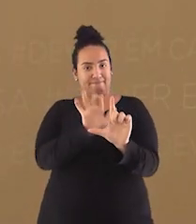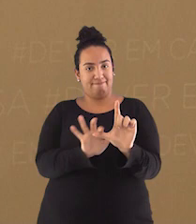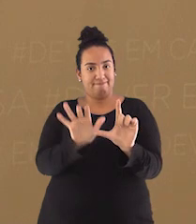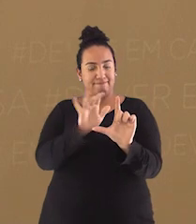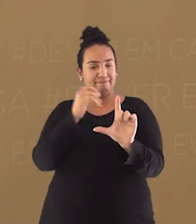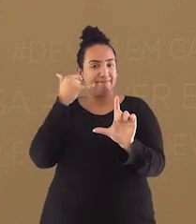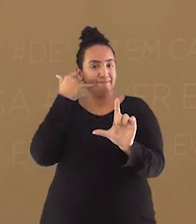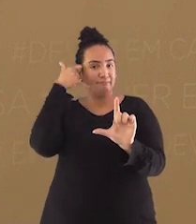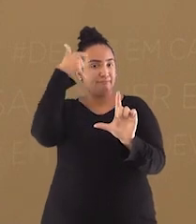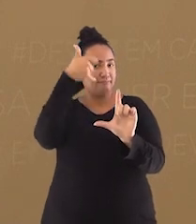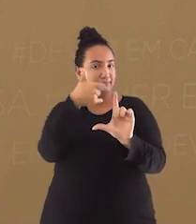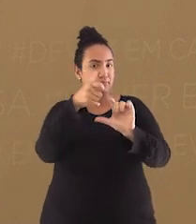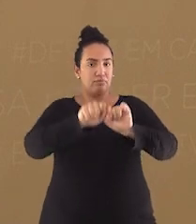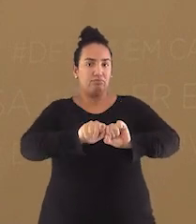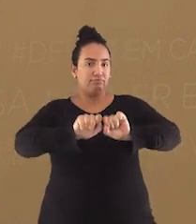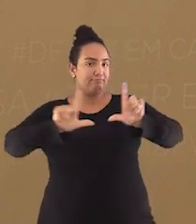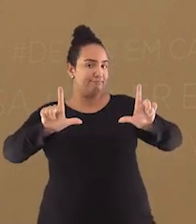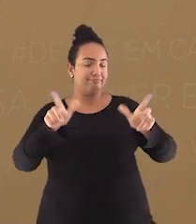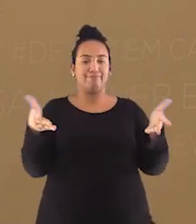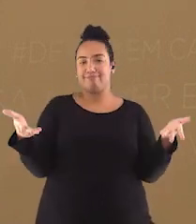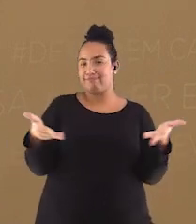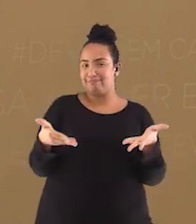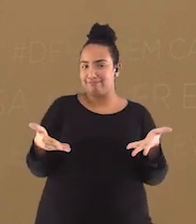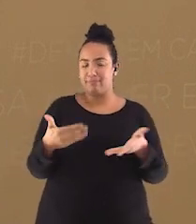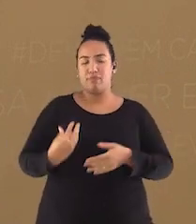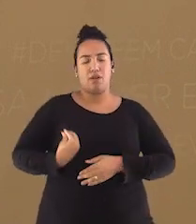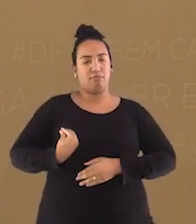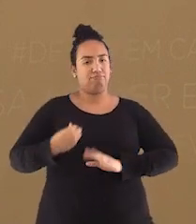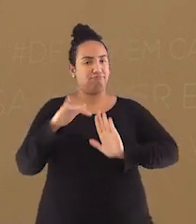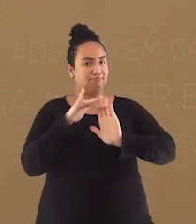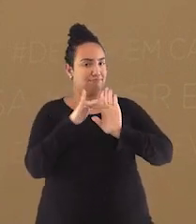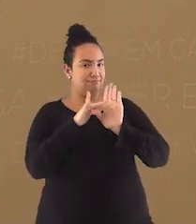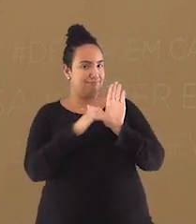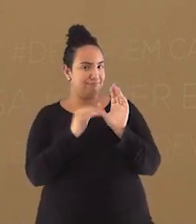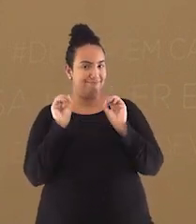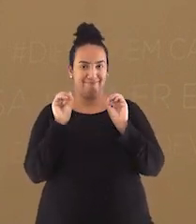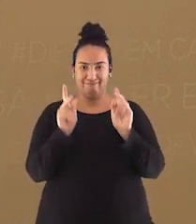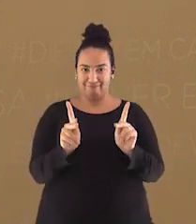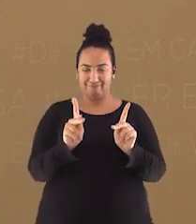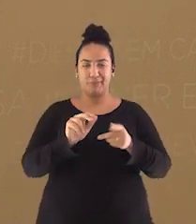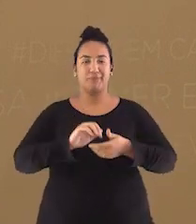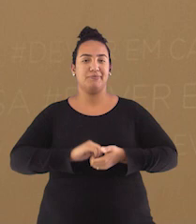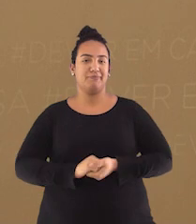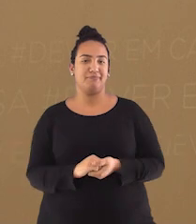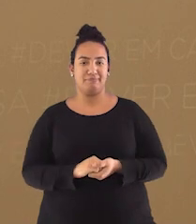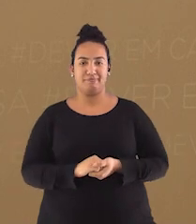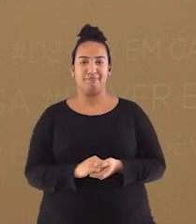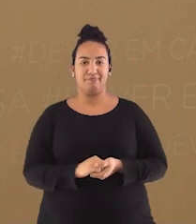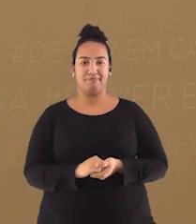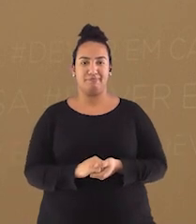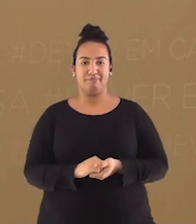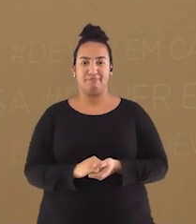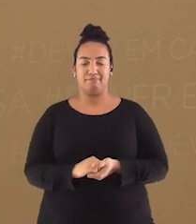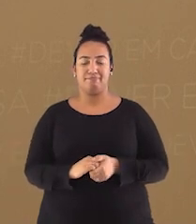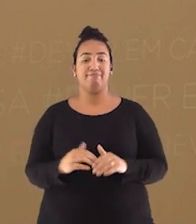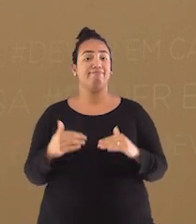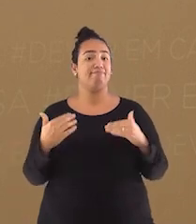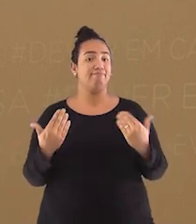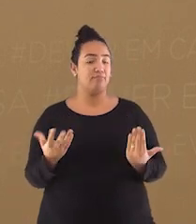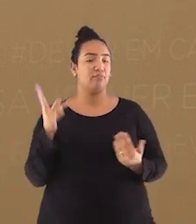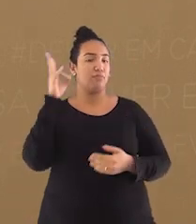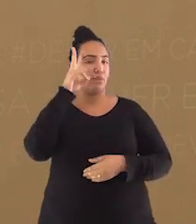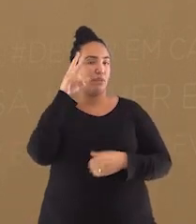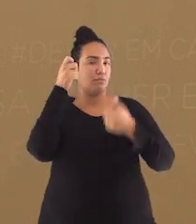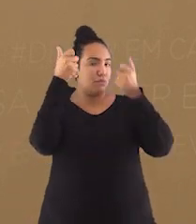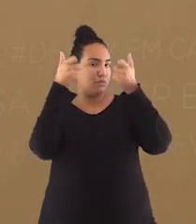porque é recorde que aparece na tela para acessar a lista de presença ok como falei hoje